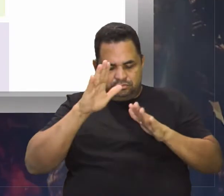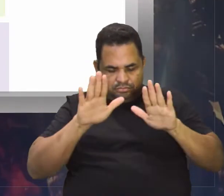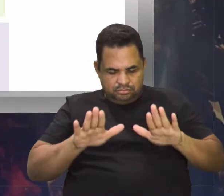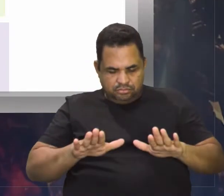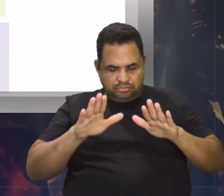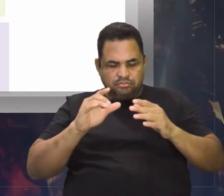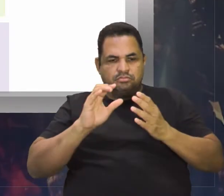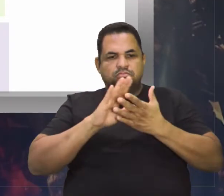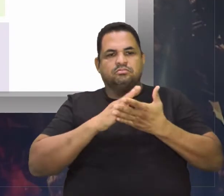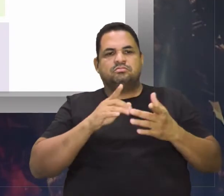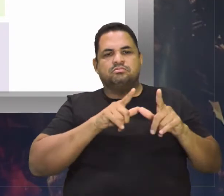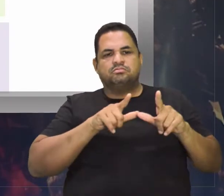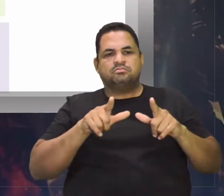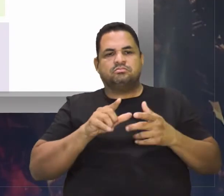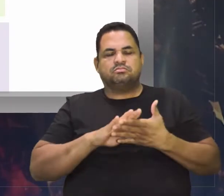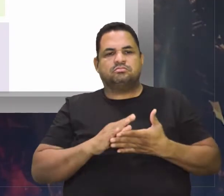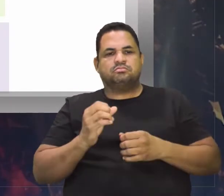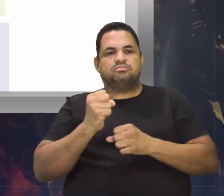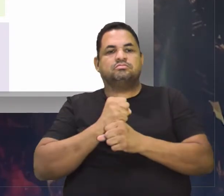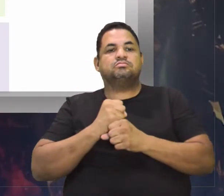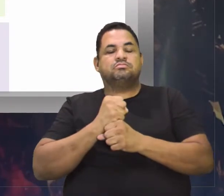dele?